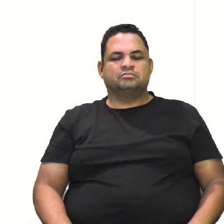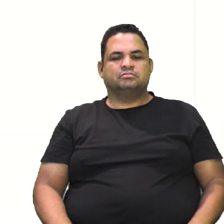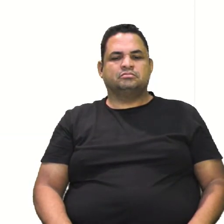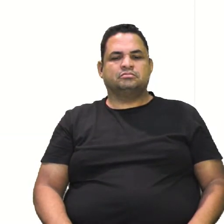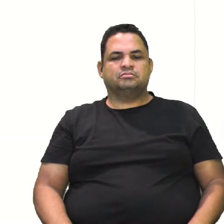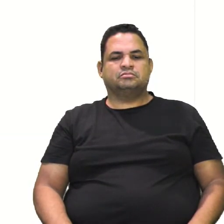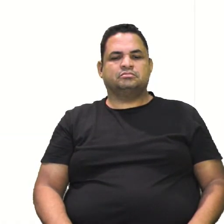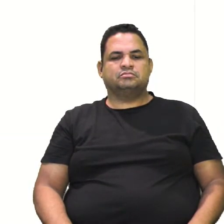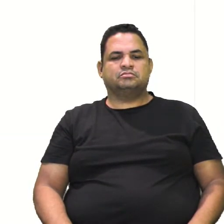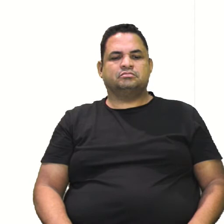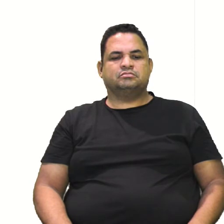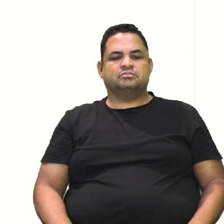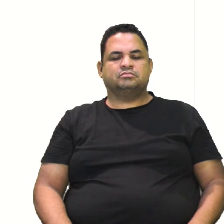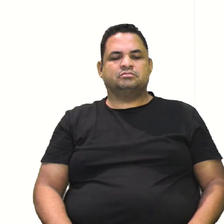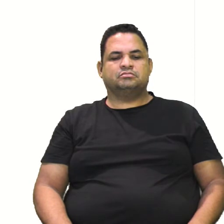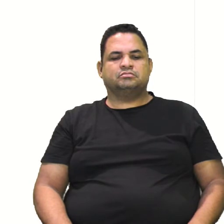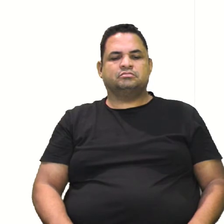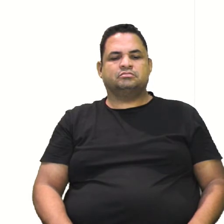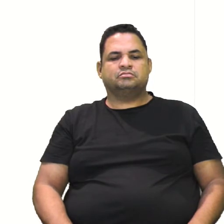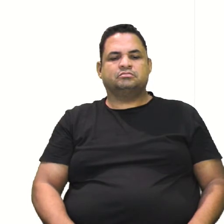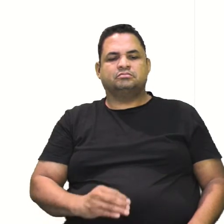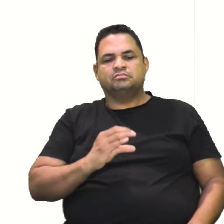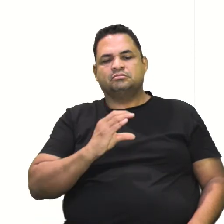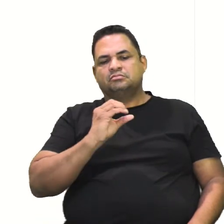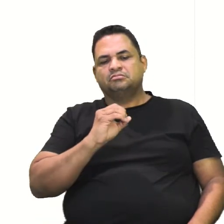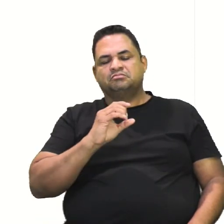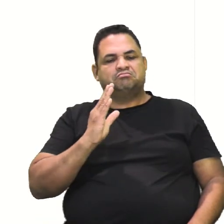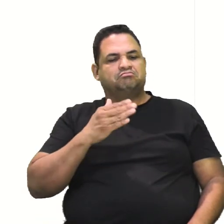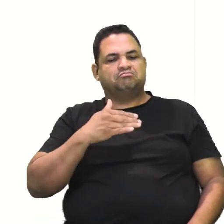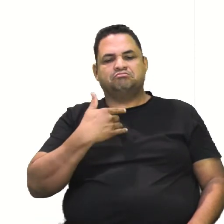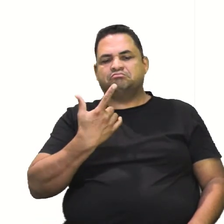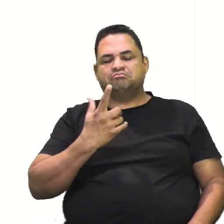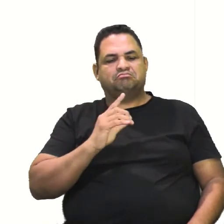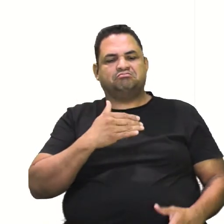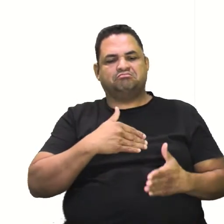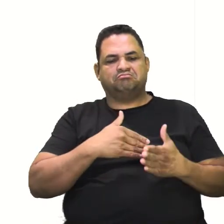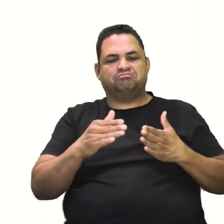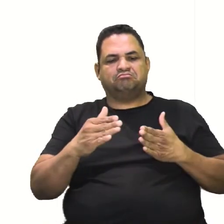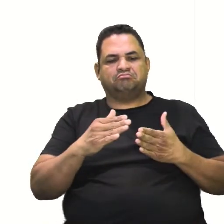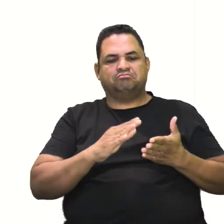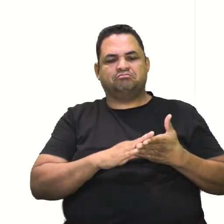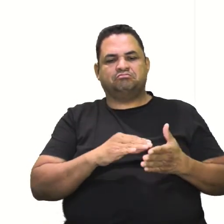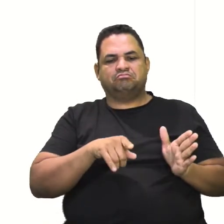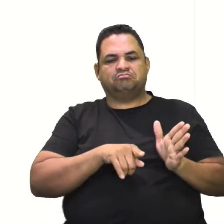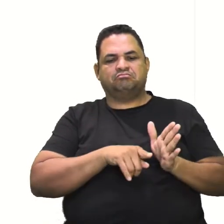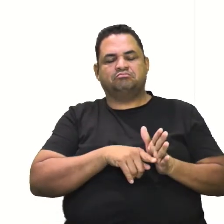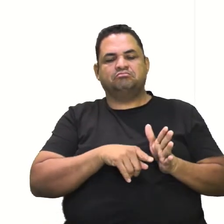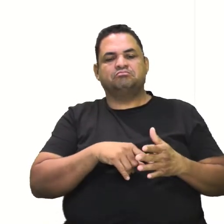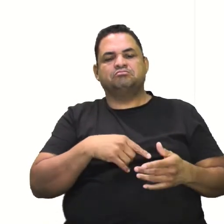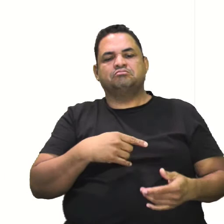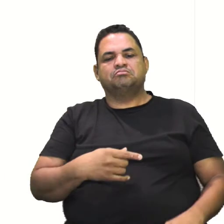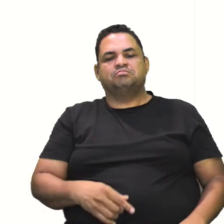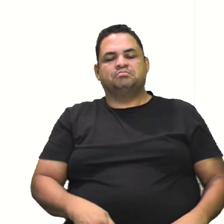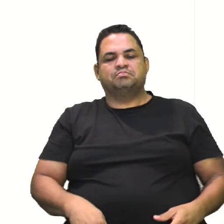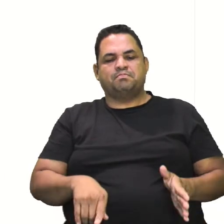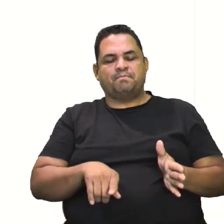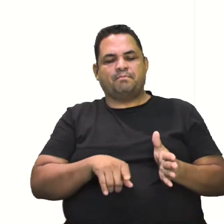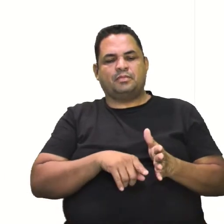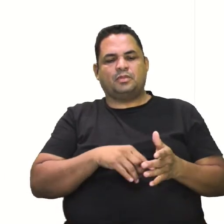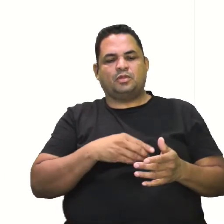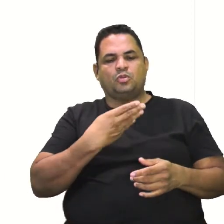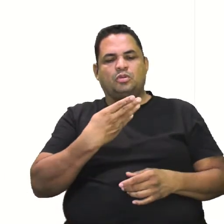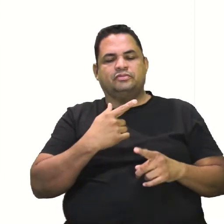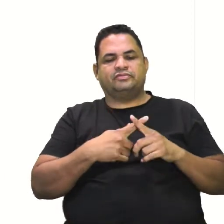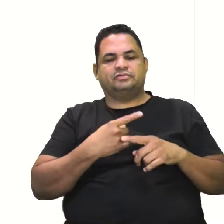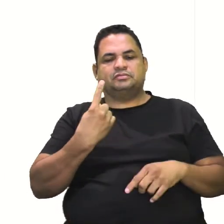Menos 1 também. Então, ficamos que o delta é 0, não conta, né? Vamos lá, menos com menos, mais com menos, menos. 4